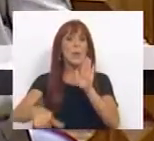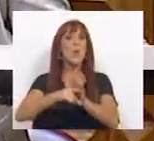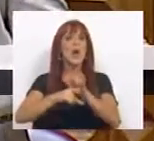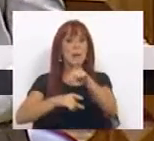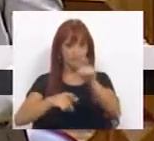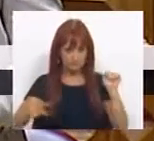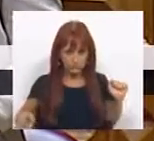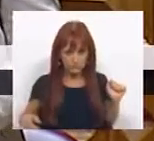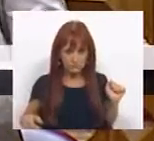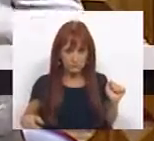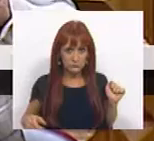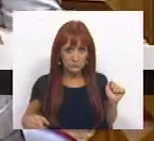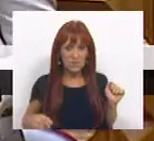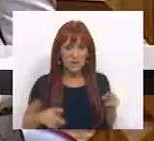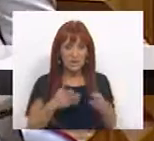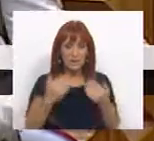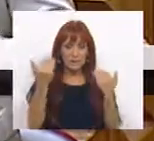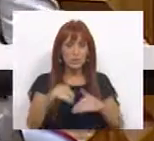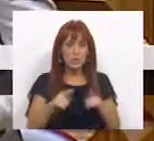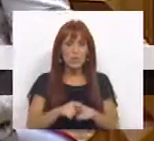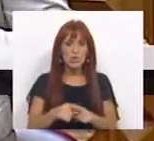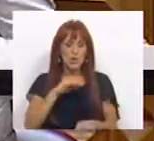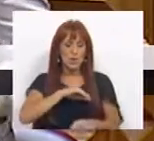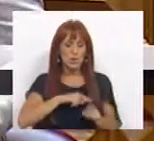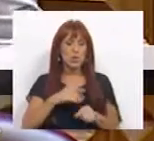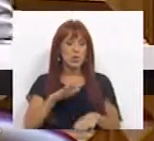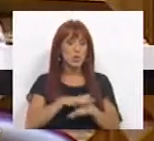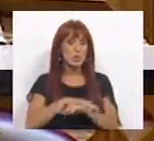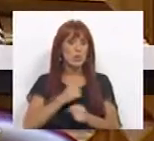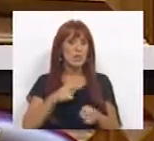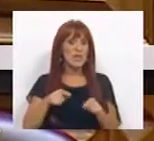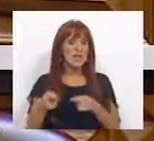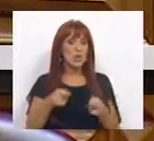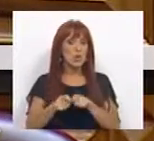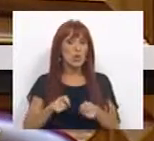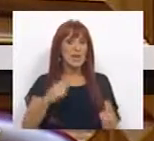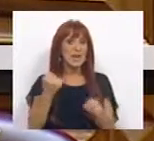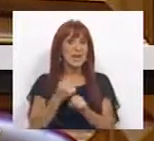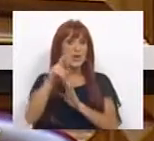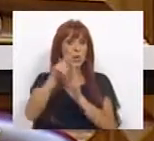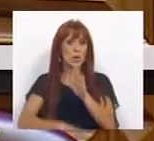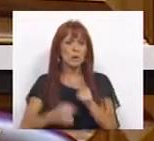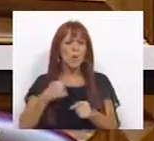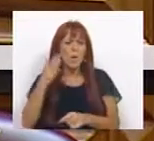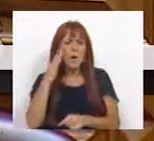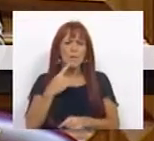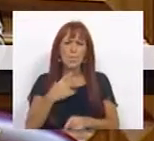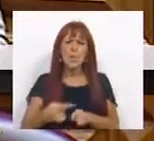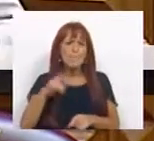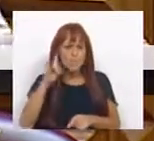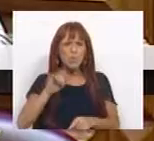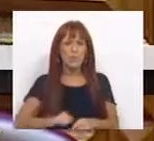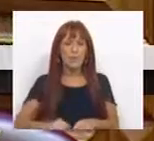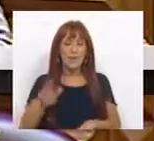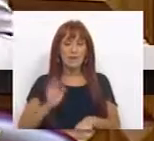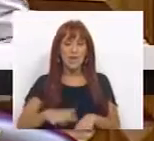lei para delimitar os salários dos administradores e gestores das entidades reguladoras, porque nós consideramos que é muito importante.